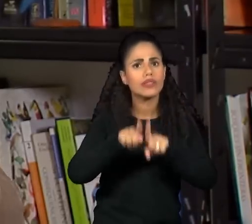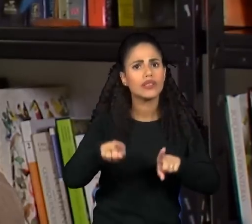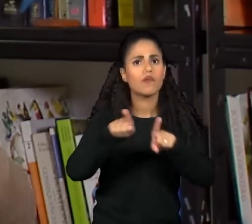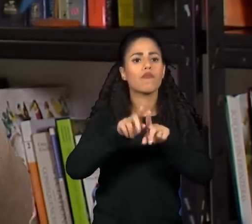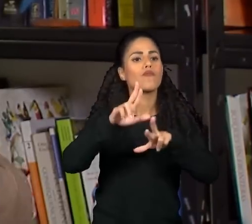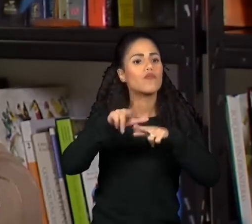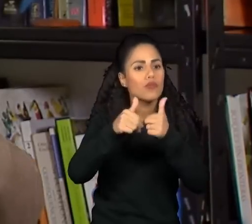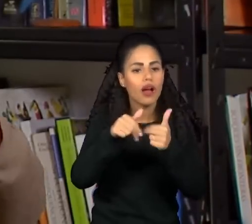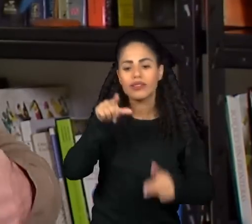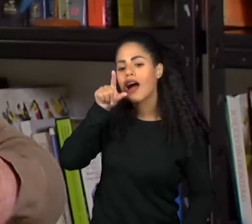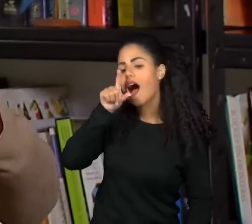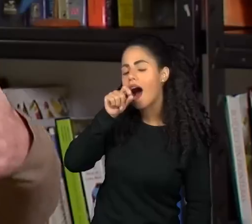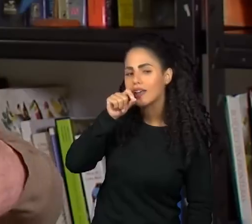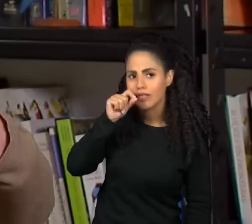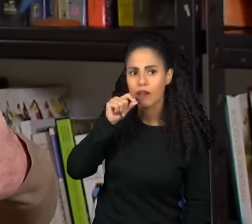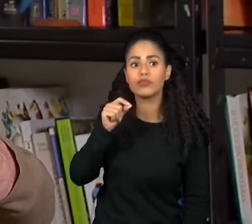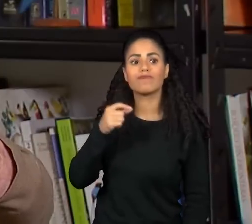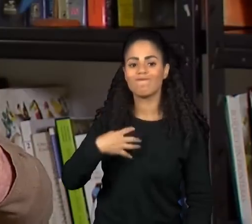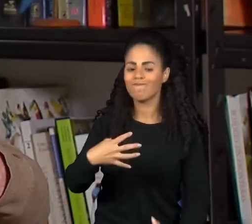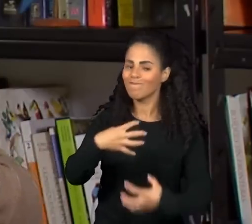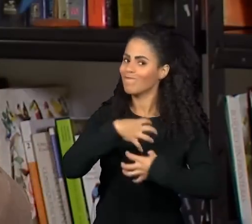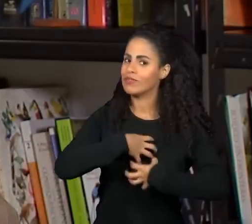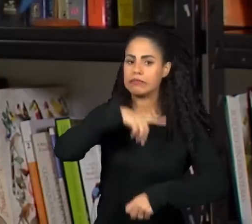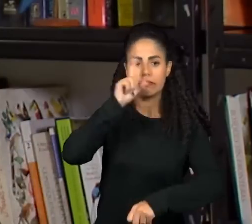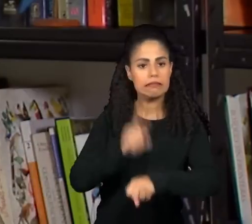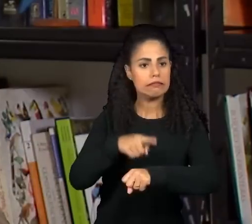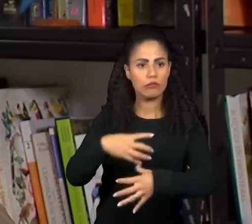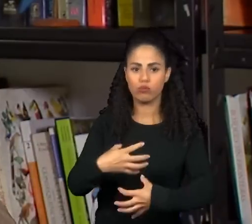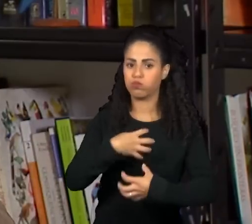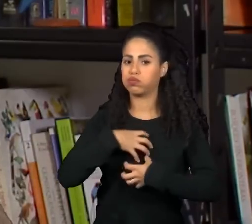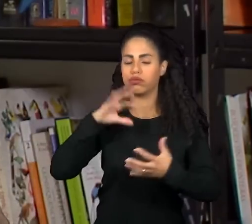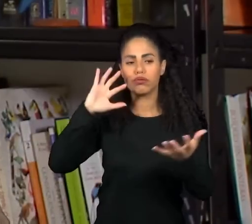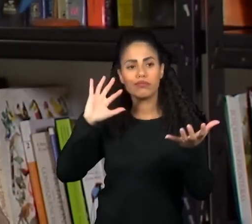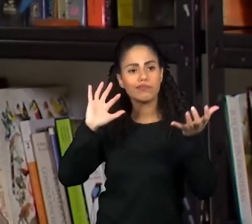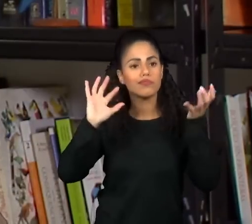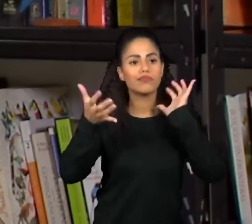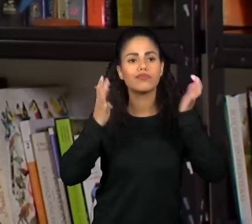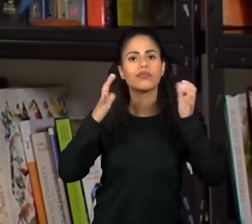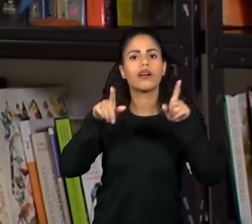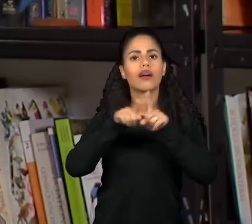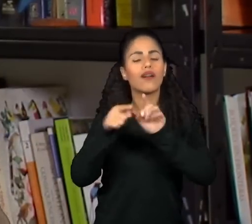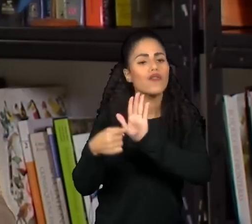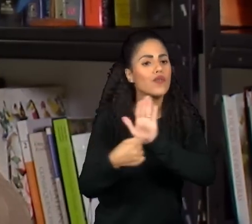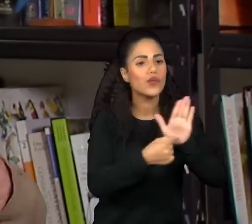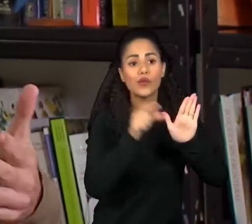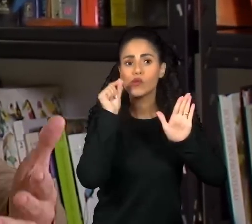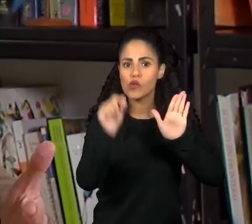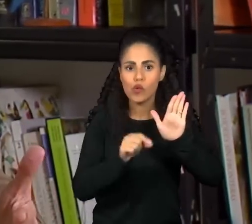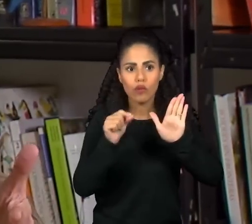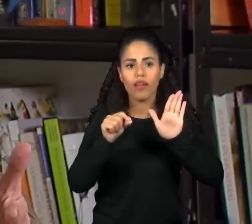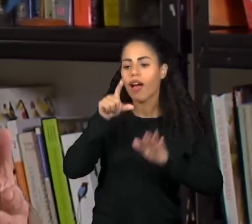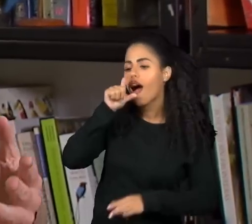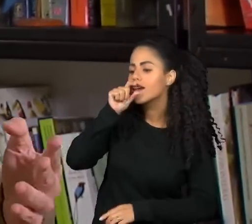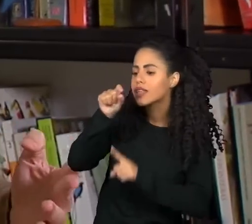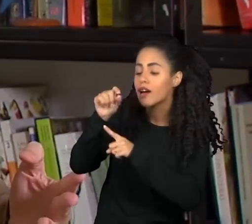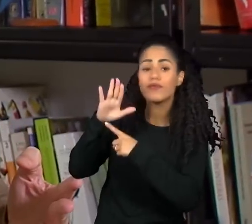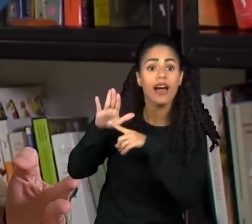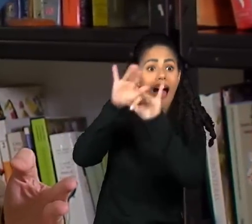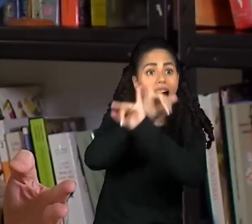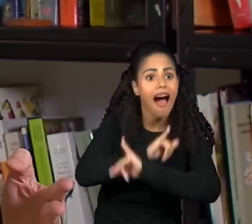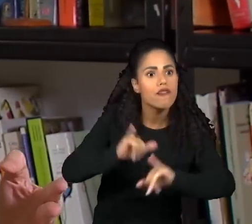Justamente porque as aves respondem muito bem a essas mudanças do ambiente, a gente chama, as aves podem ser verdadeiros mensageiros do que